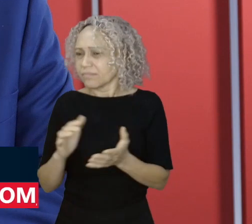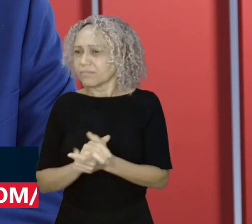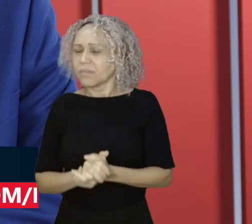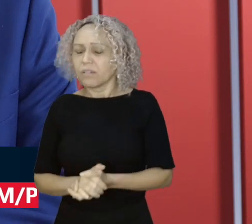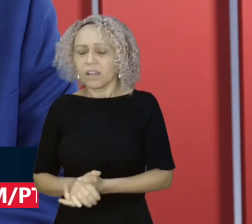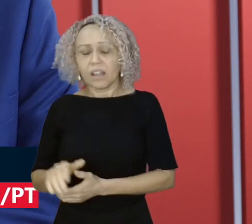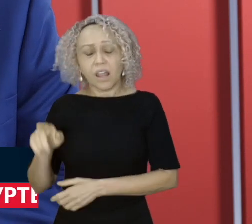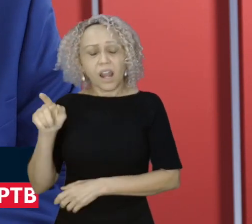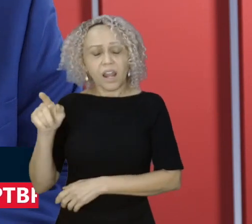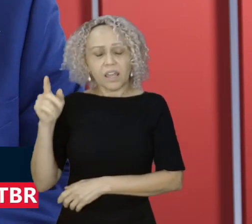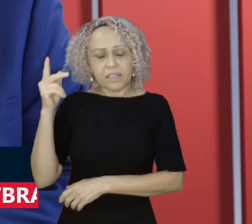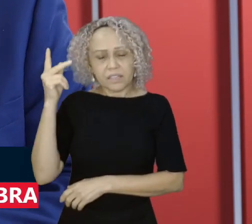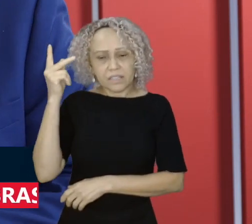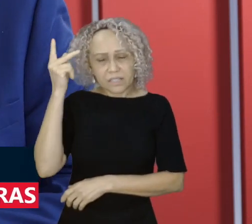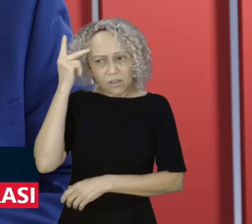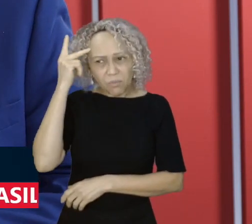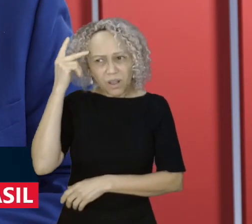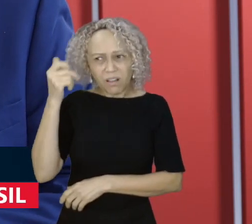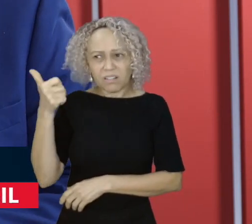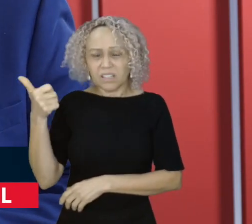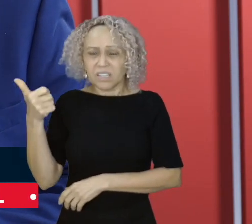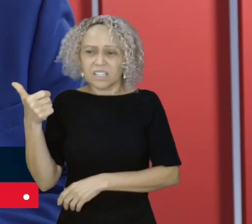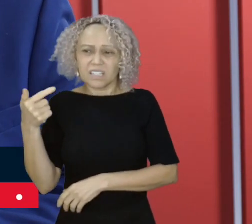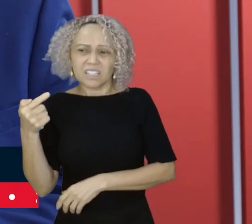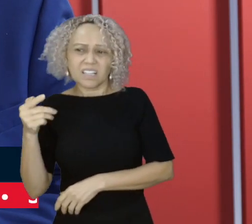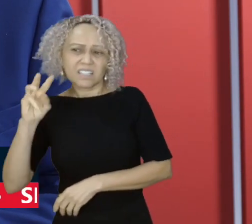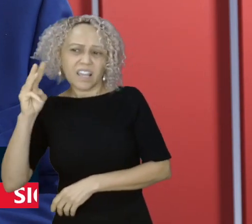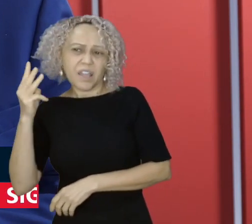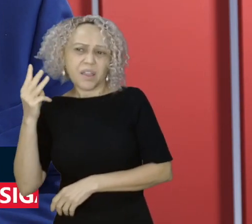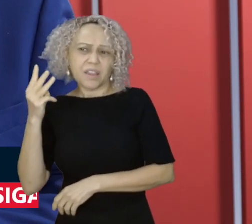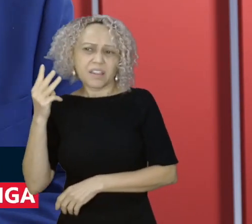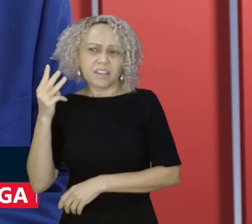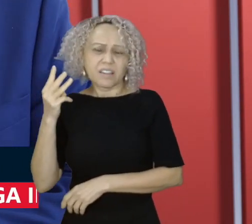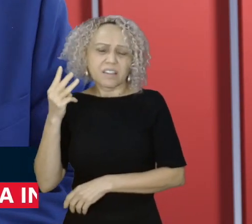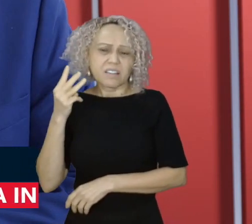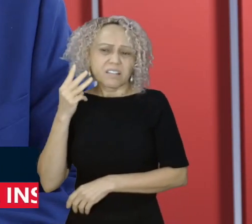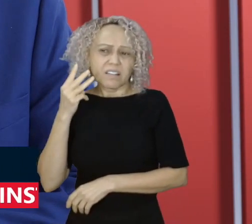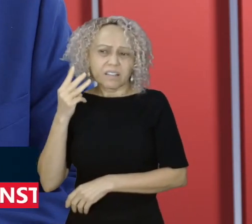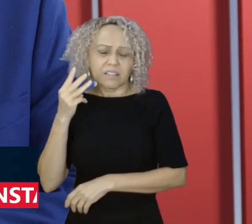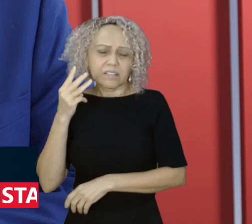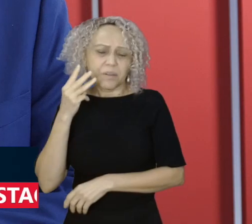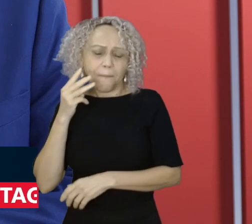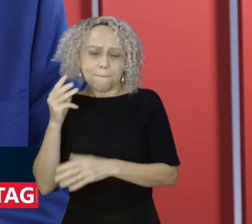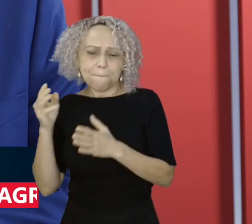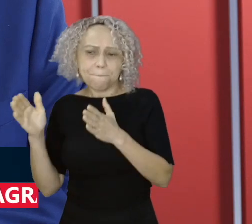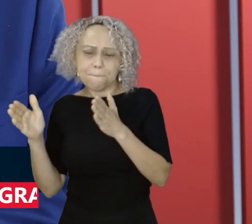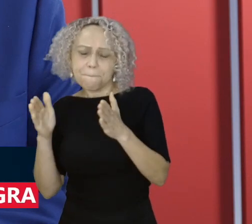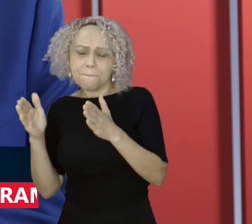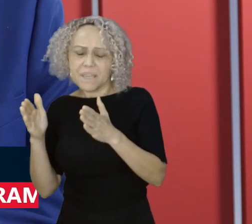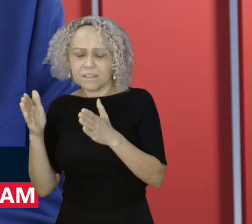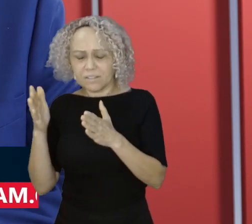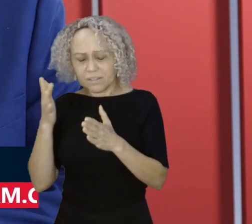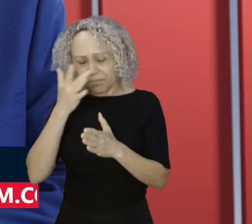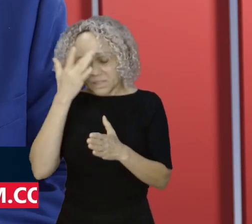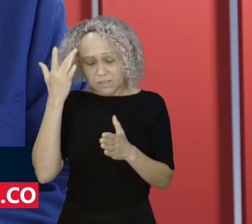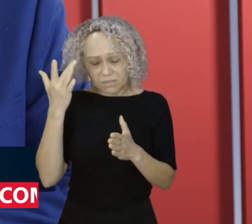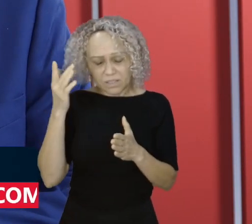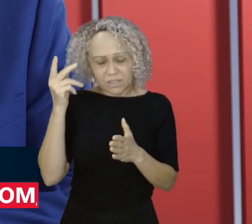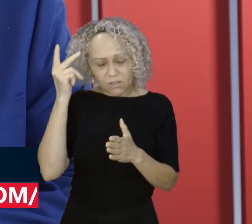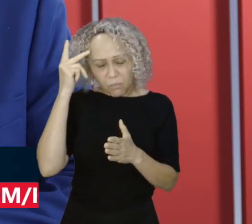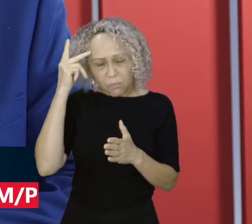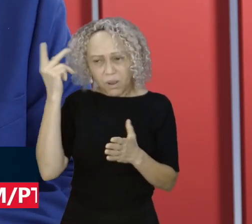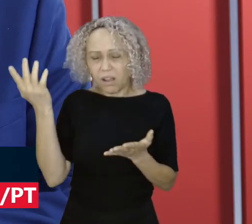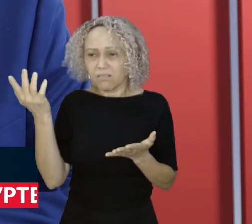nós temos um déficit habitacional que beira aos 400 mil moradias. E olha que interessante, 400 mil moradias